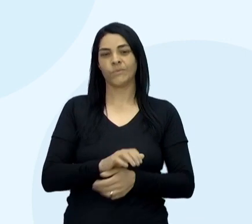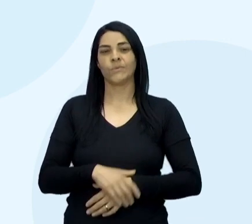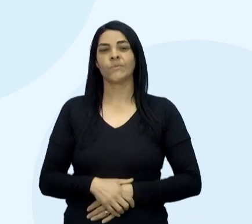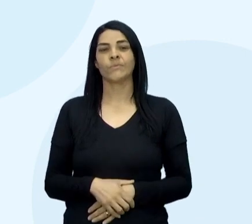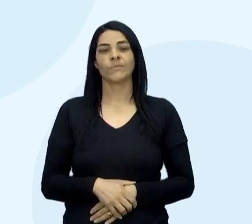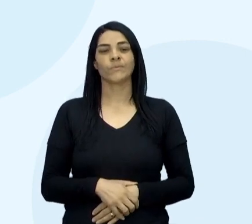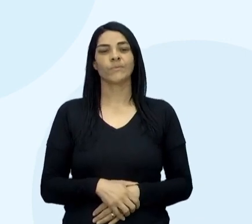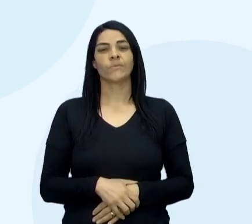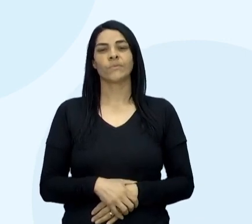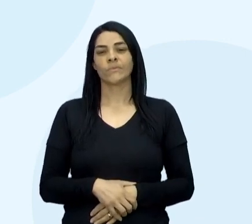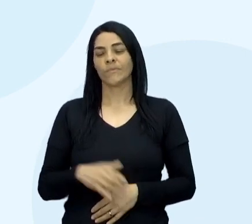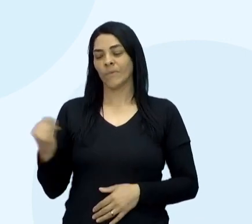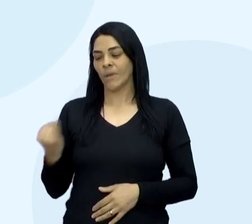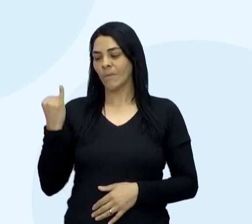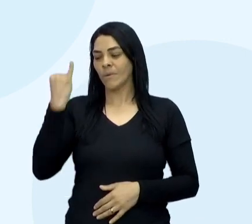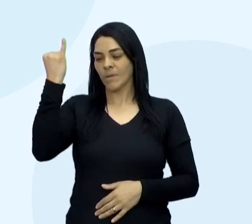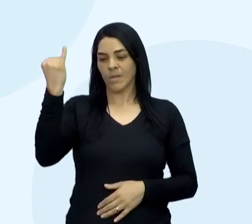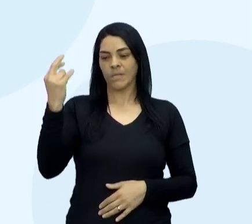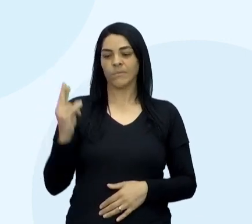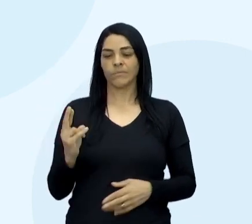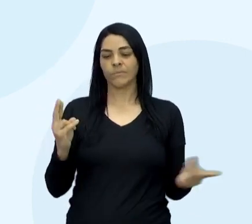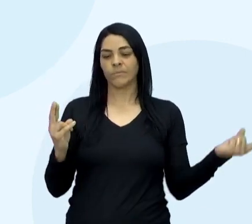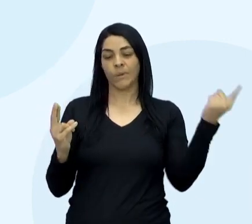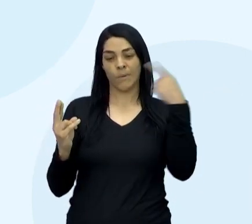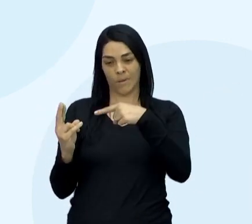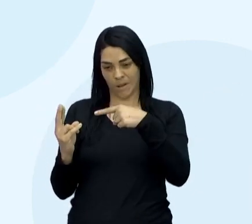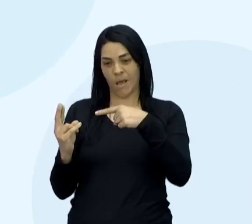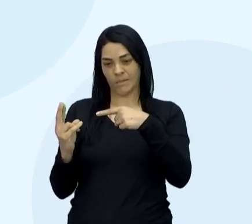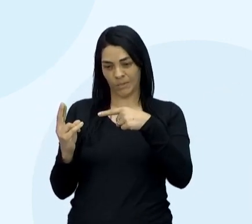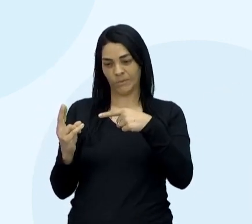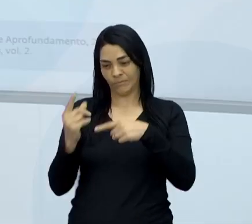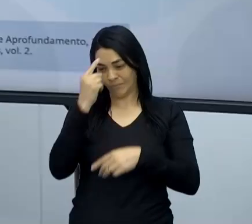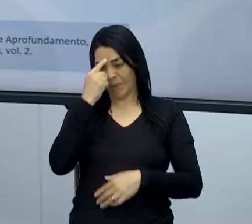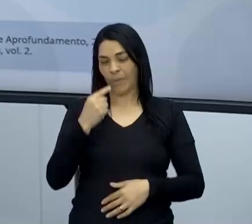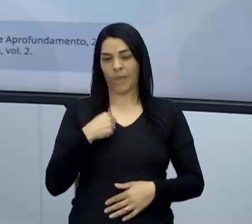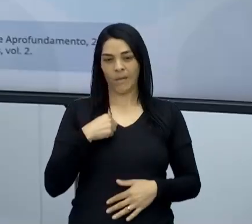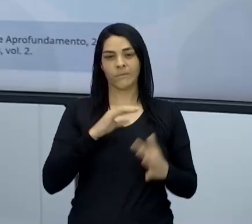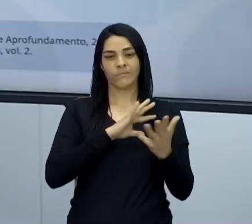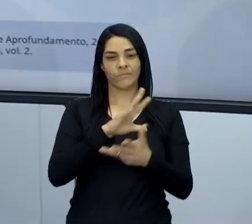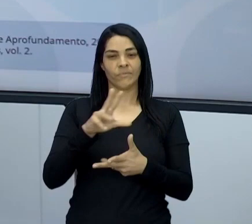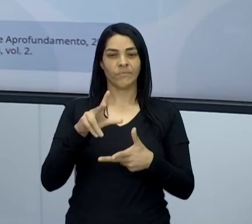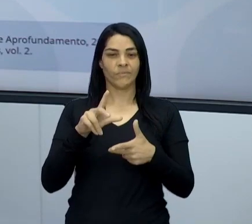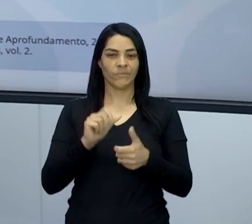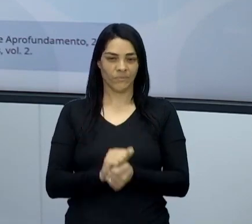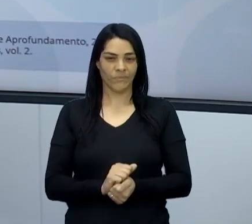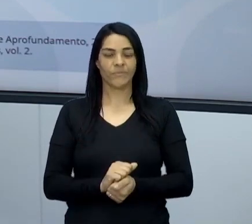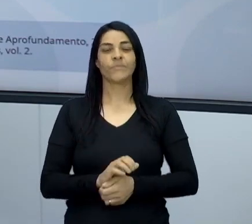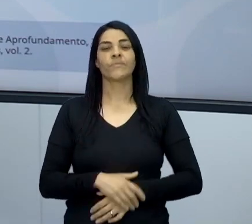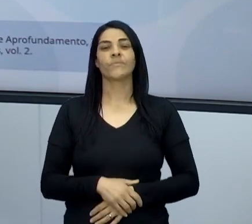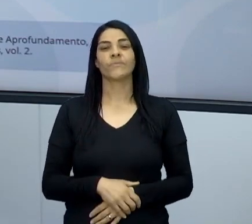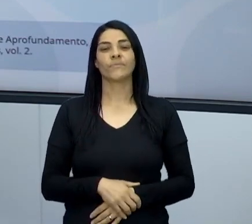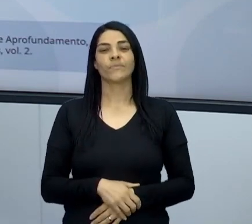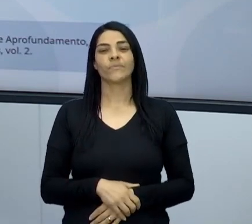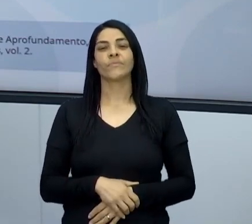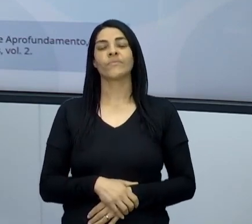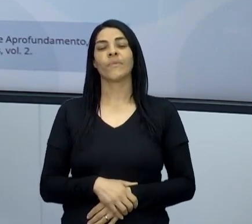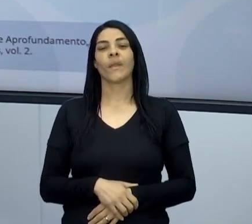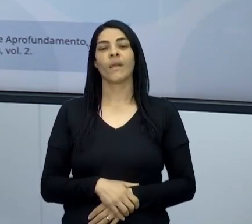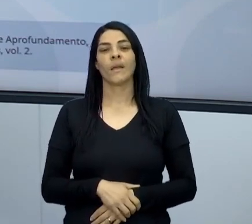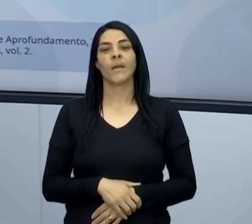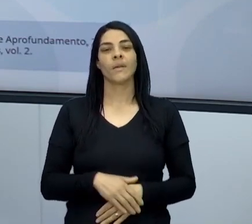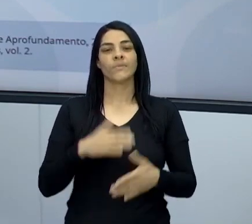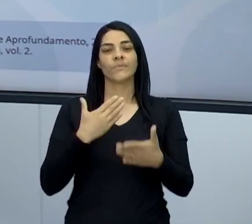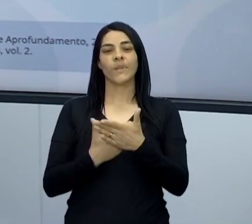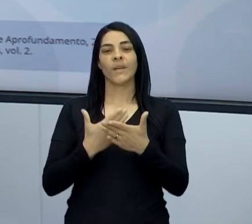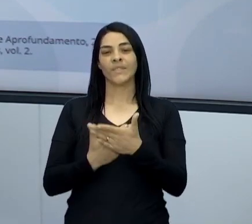como representatividade das identidades nacionais. Como disse, eu sou o professor Mauro Marcel e vou continuar nessa aula e não